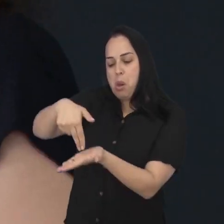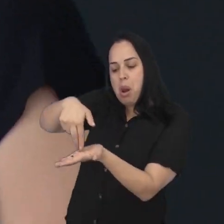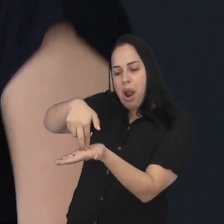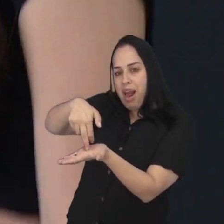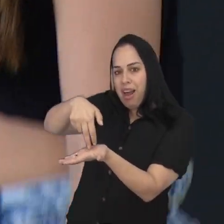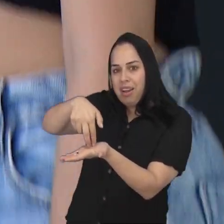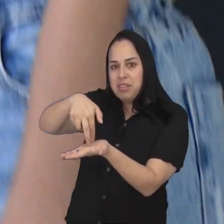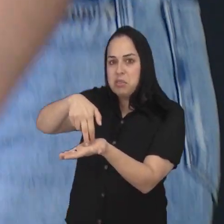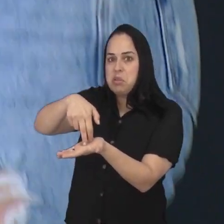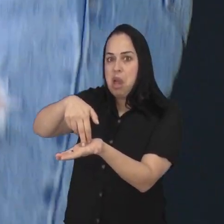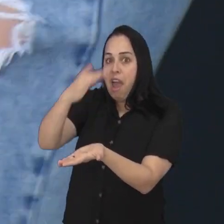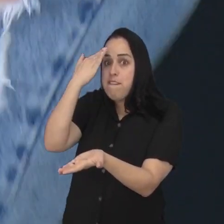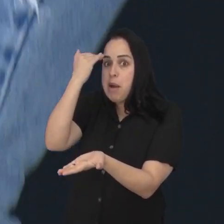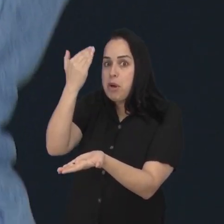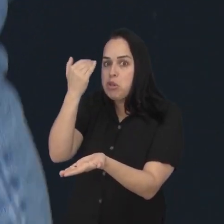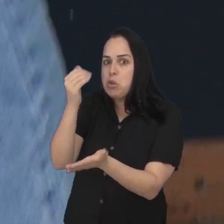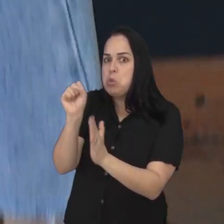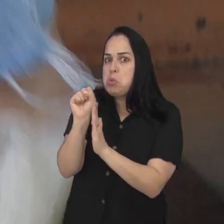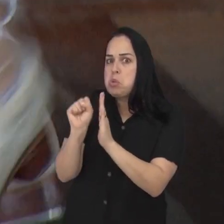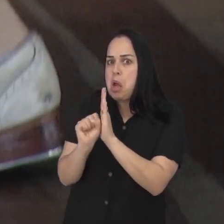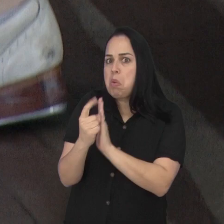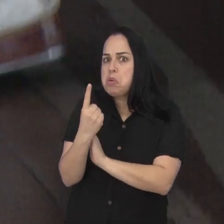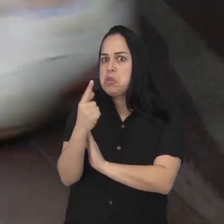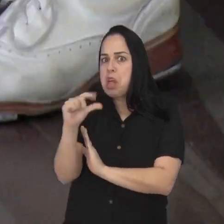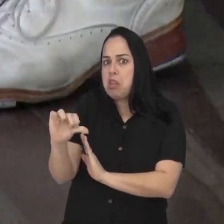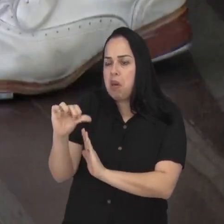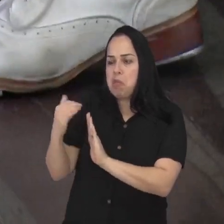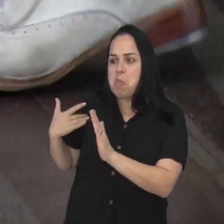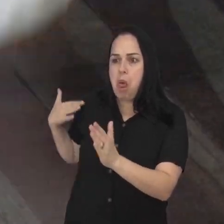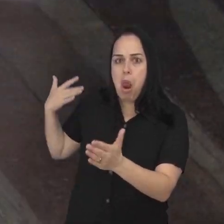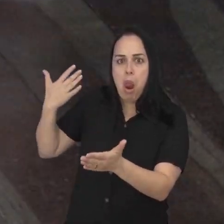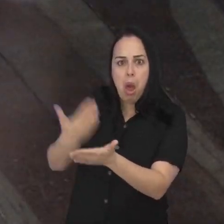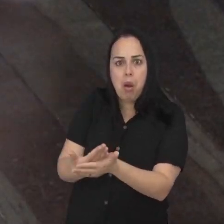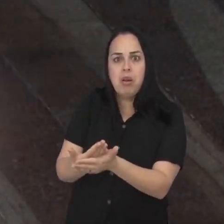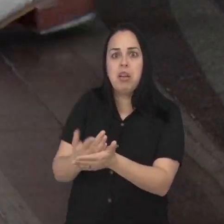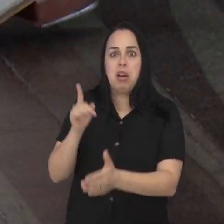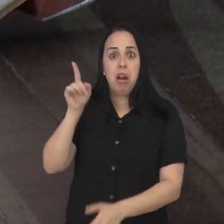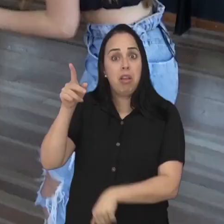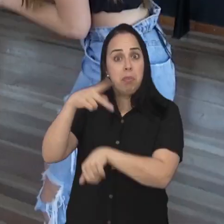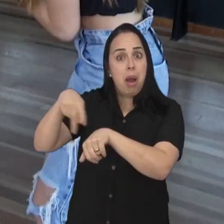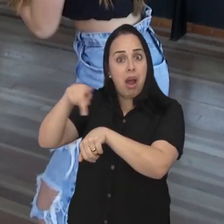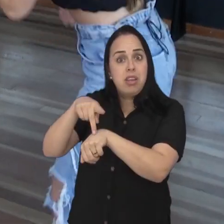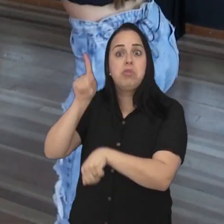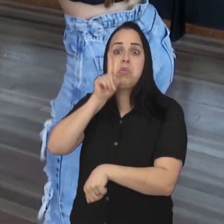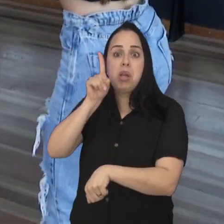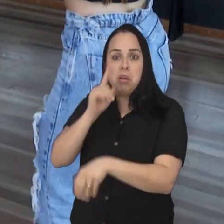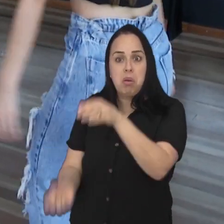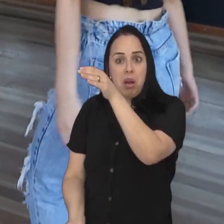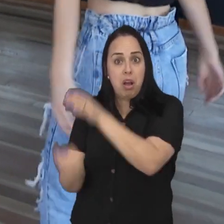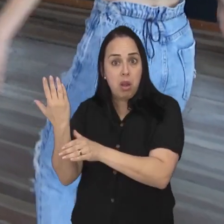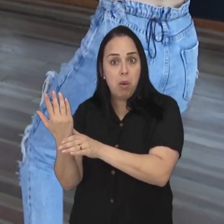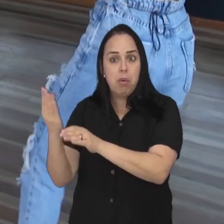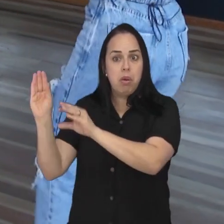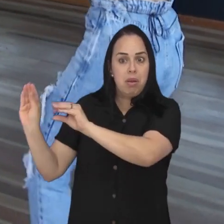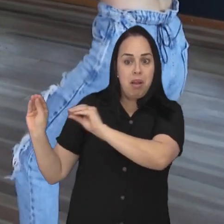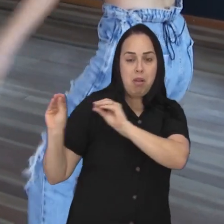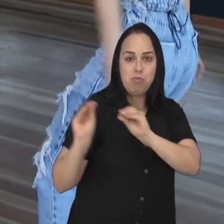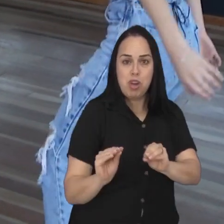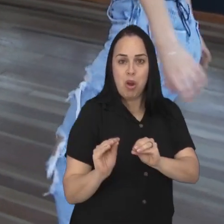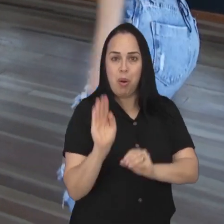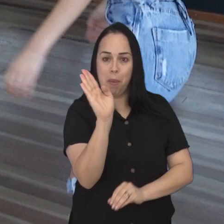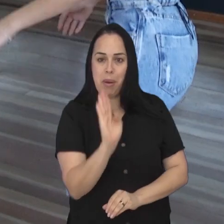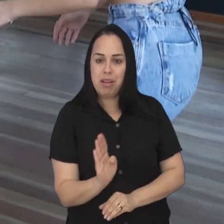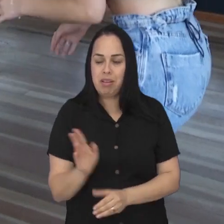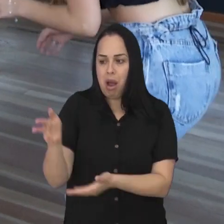O sapateado se consolidou no início do século XIX nos Estados Unidos. E apesar de ter nascido por lá, é